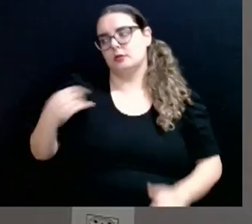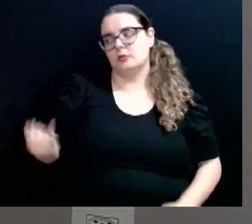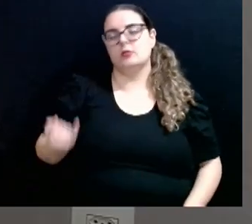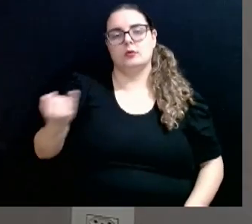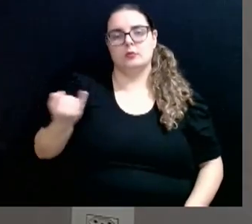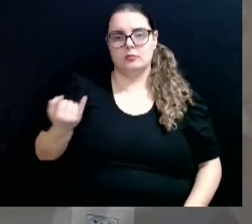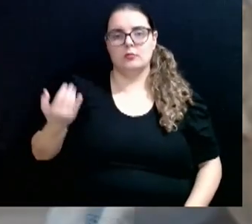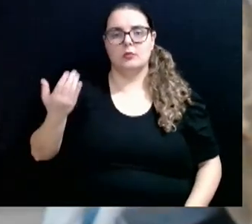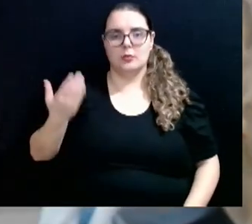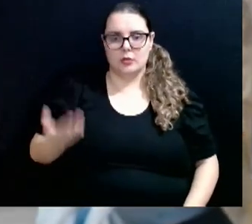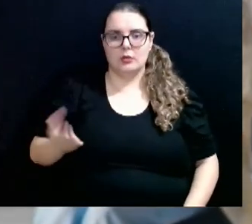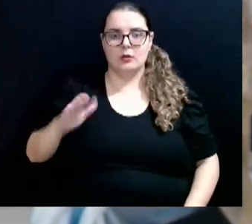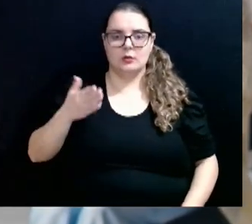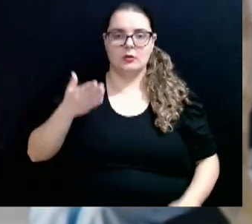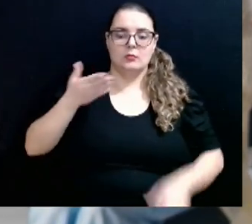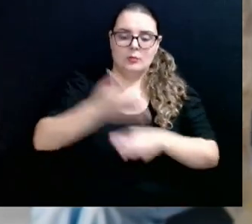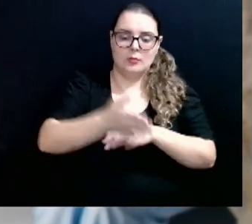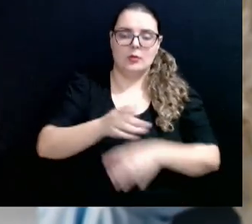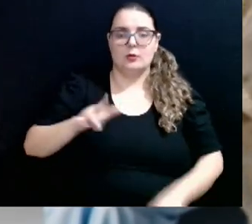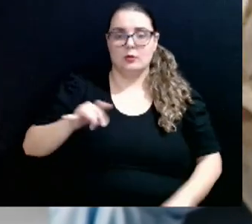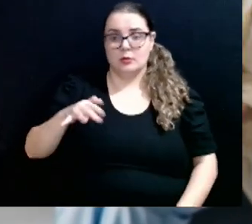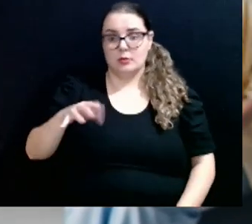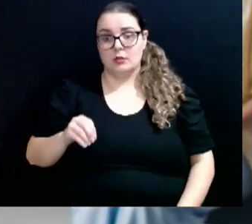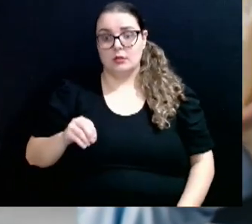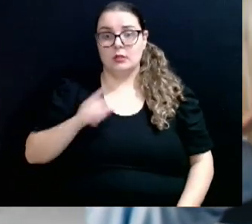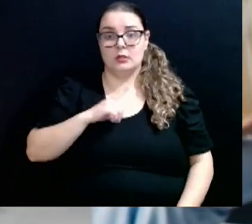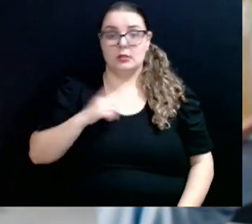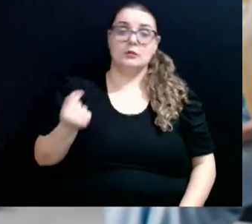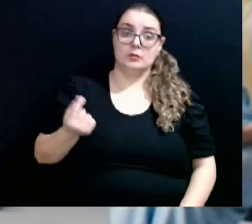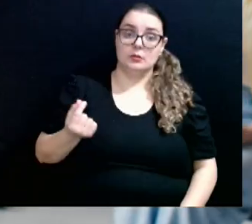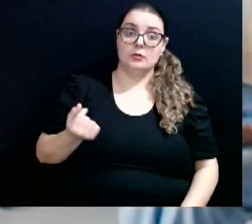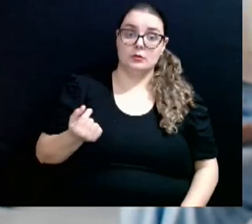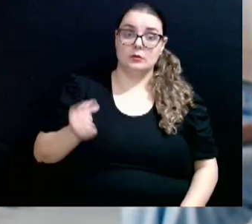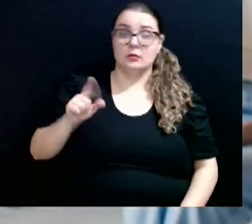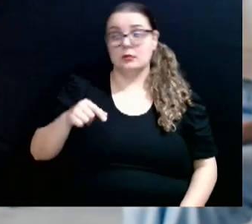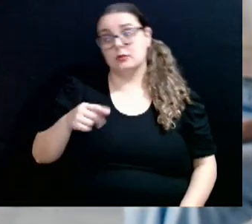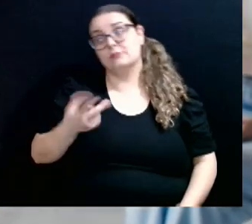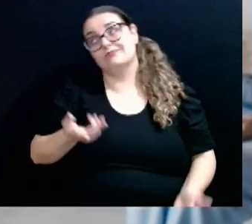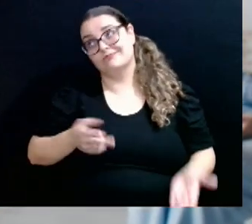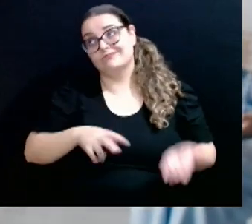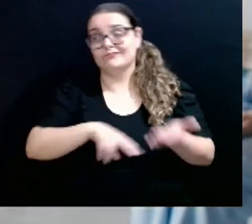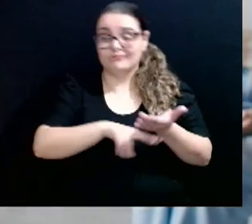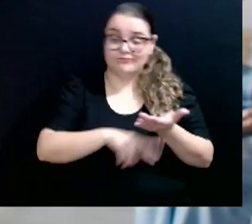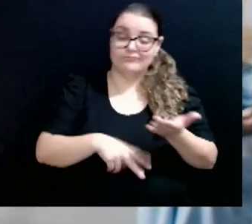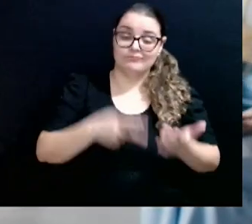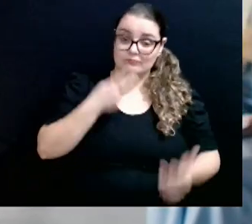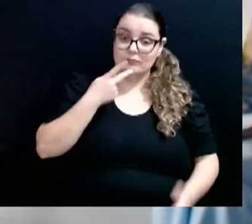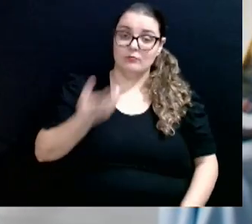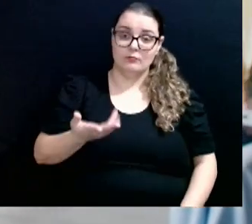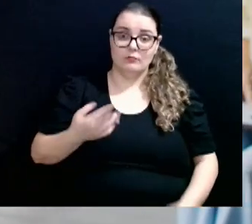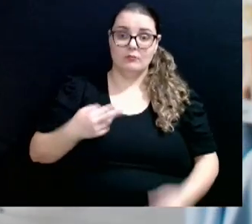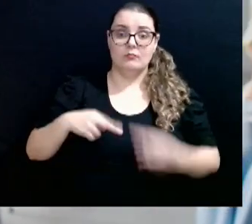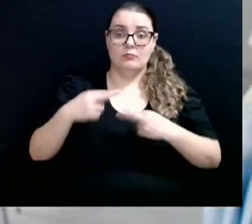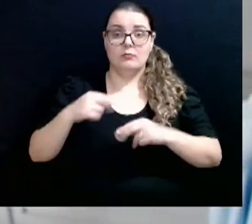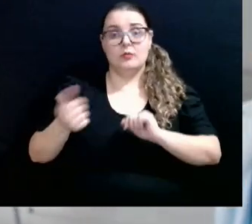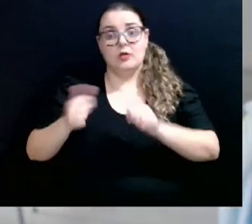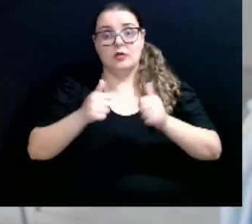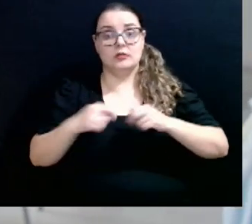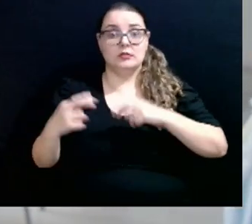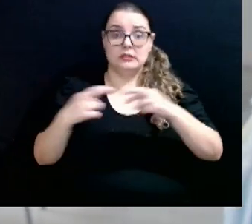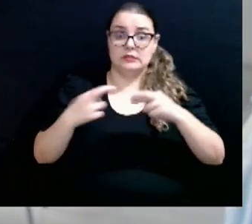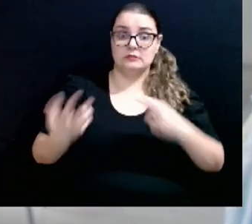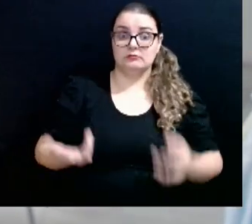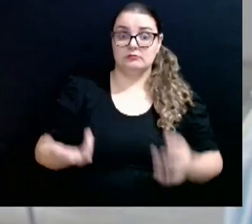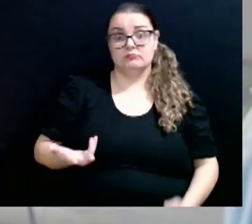hora de participar de um leilão de bens, ter o dinheiro, que é uma desvantagem que eu falo numa questão de análise financeira,